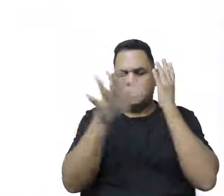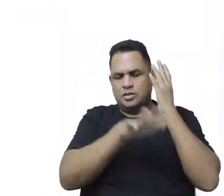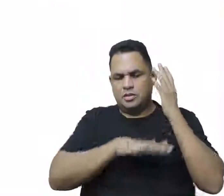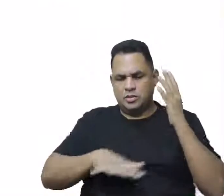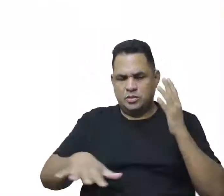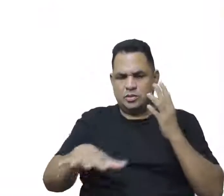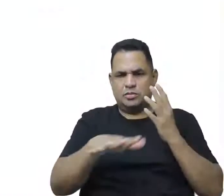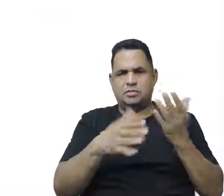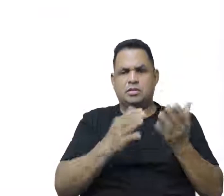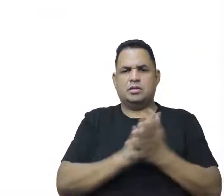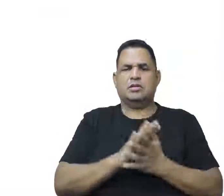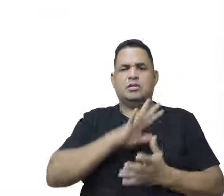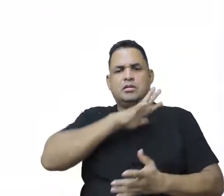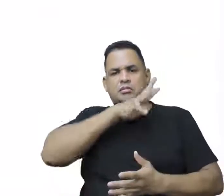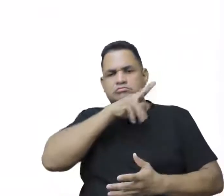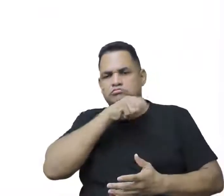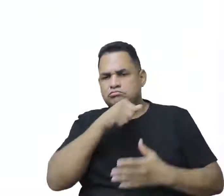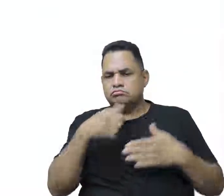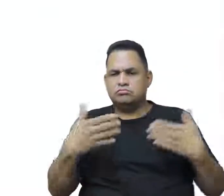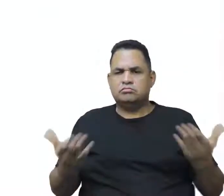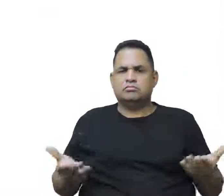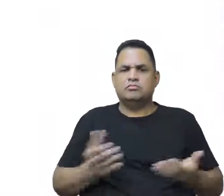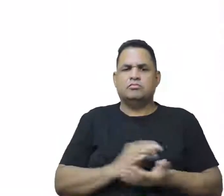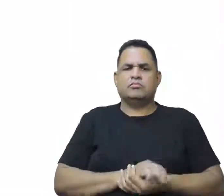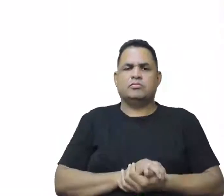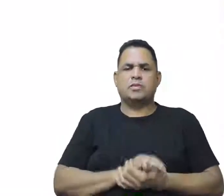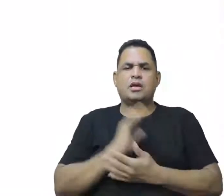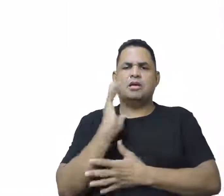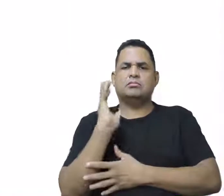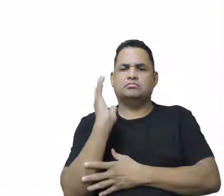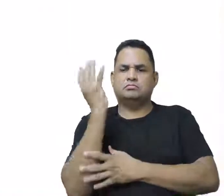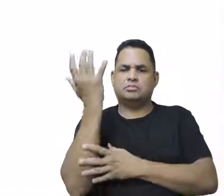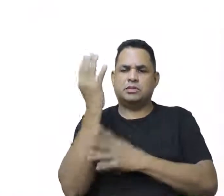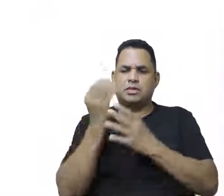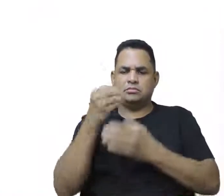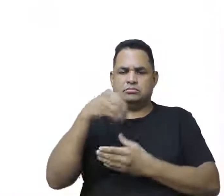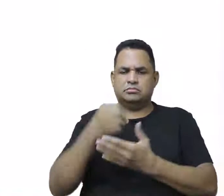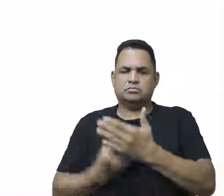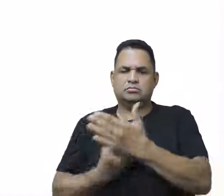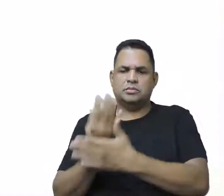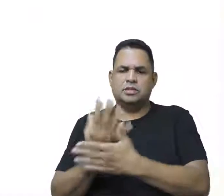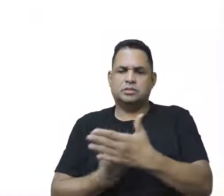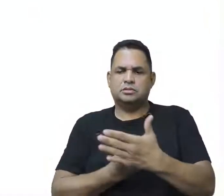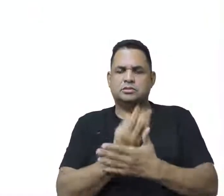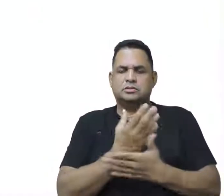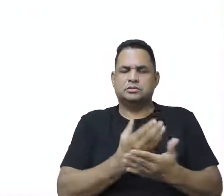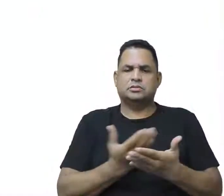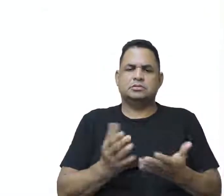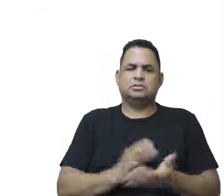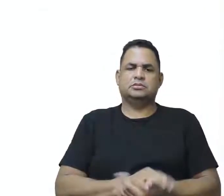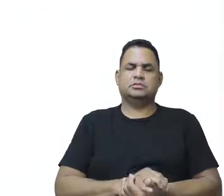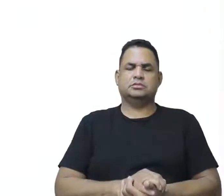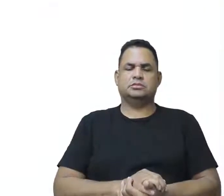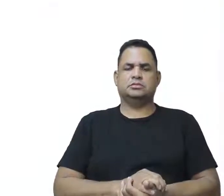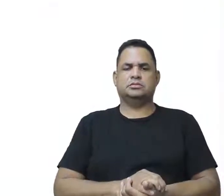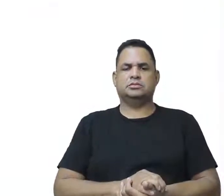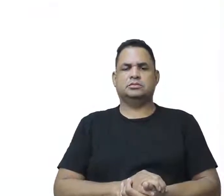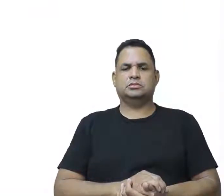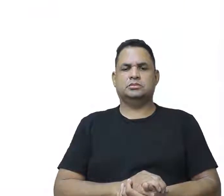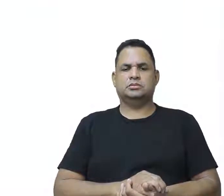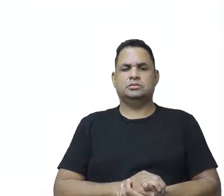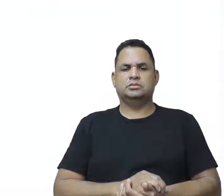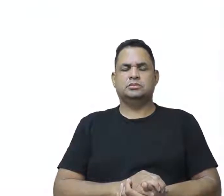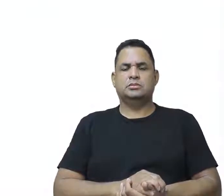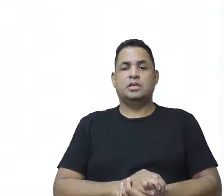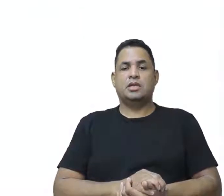a questões de animais, a plantas, né? A fenômenos da natureza de um modo geral. Então,